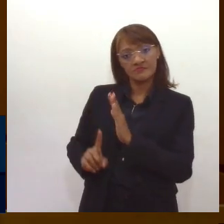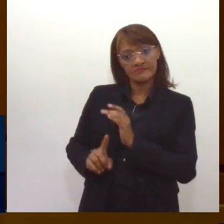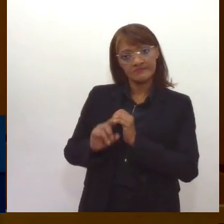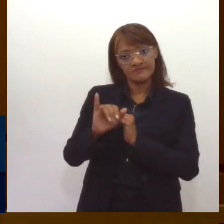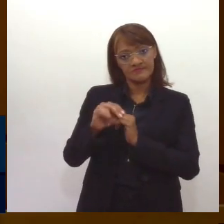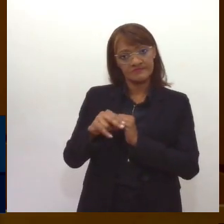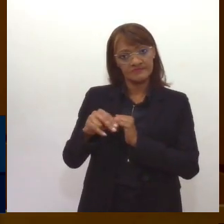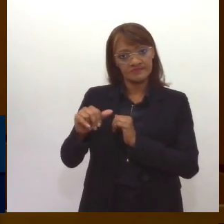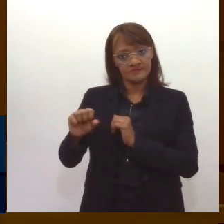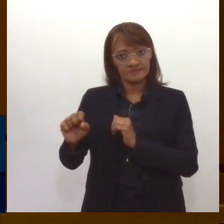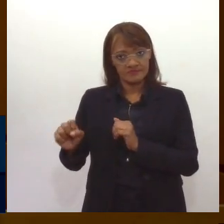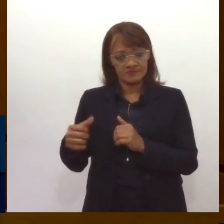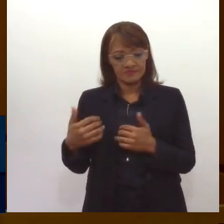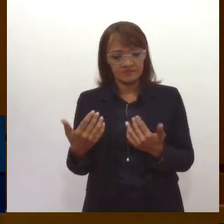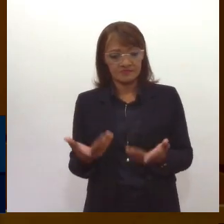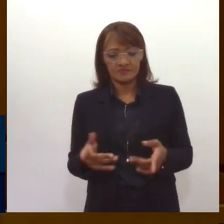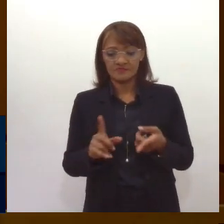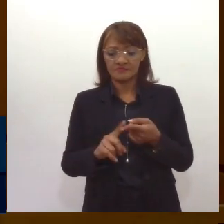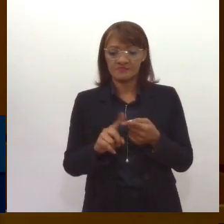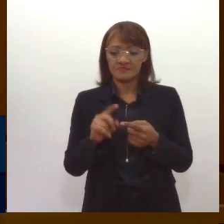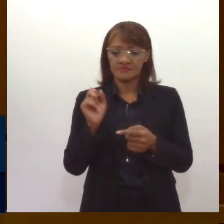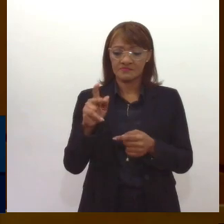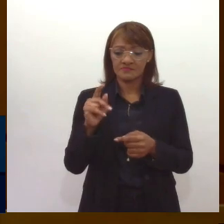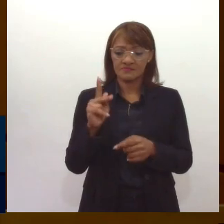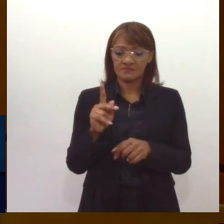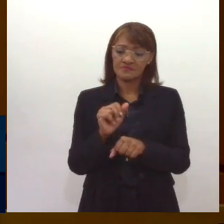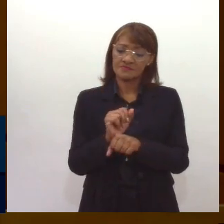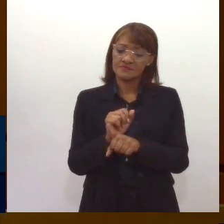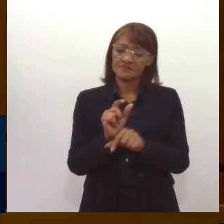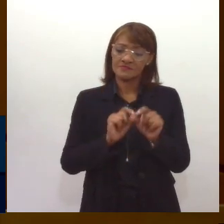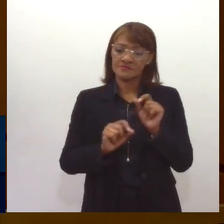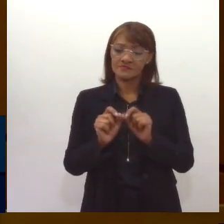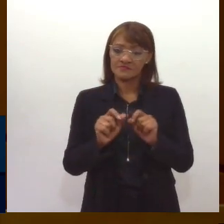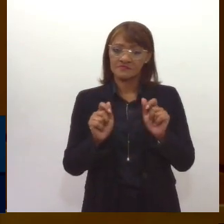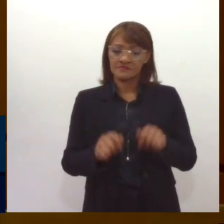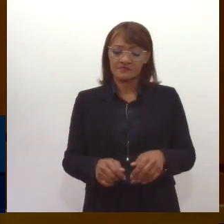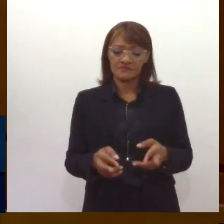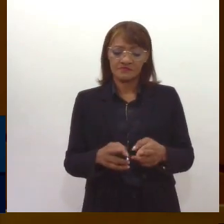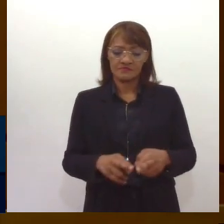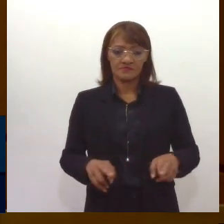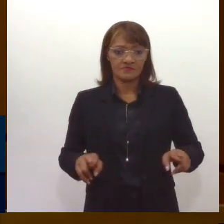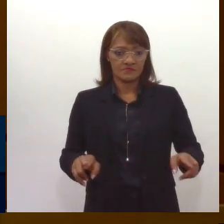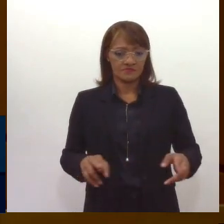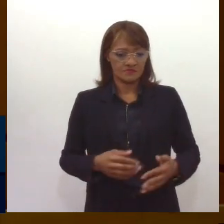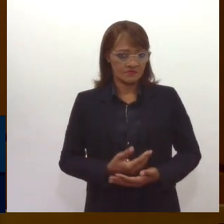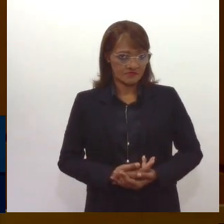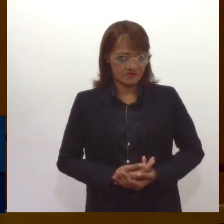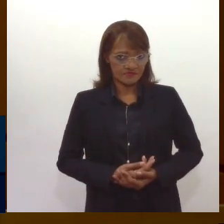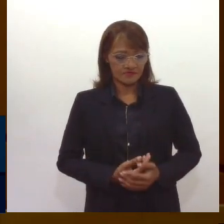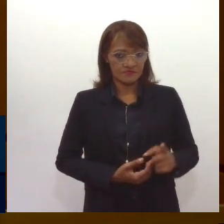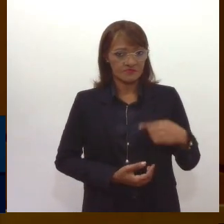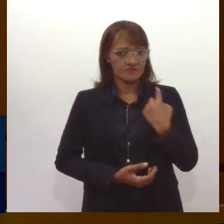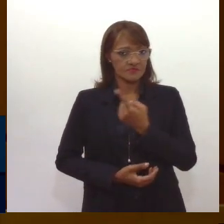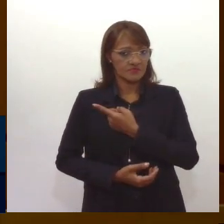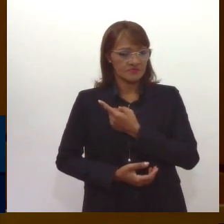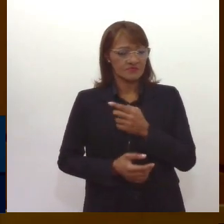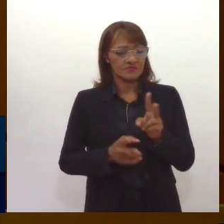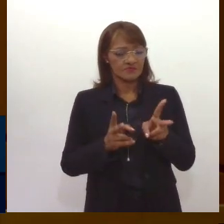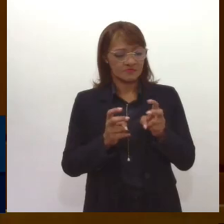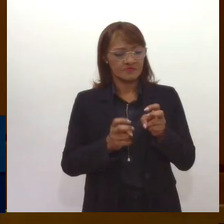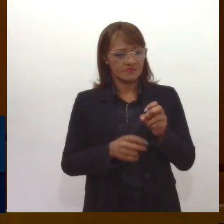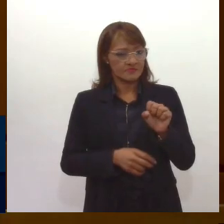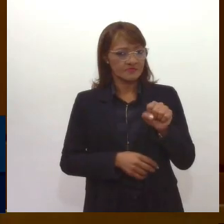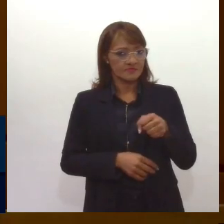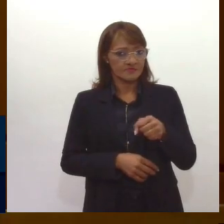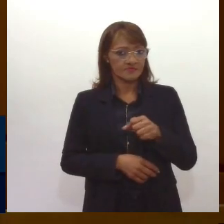e esperamos que isso seja resolvido e estamos observando. Mas esta não é